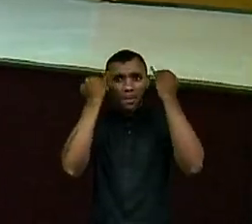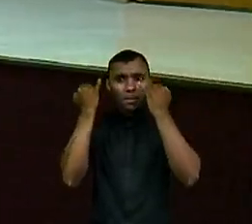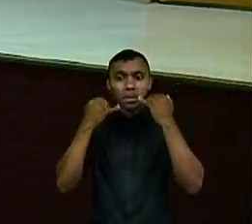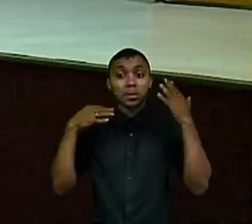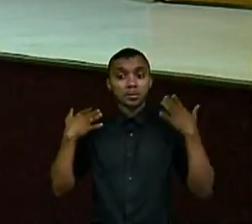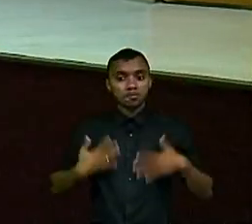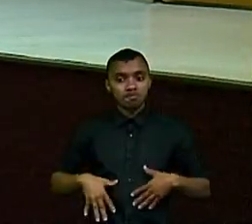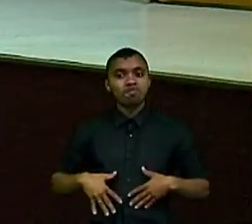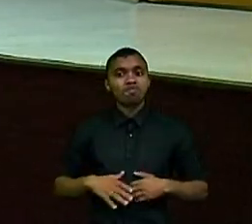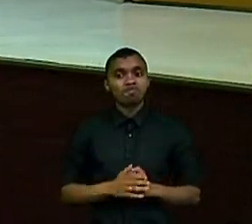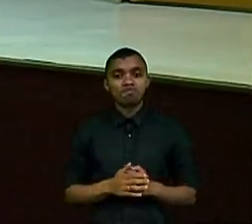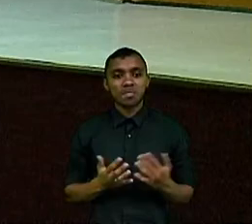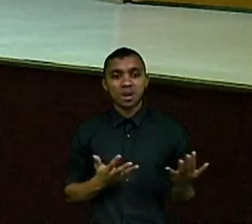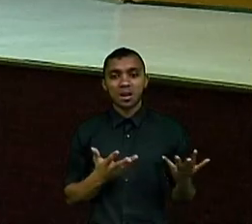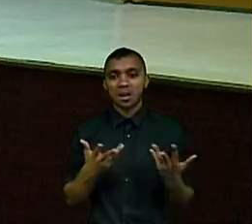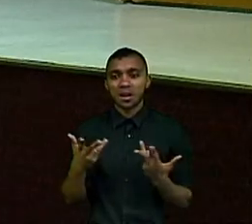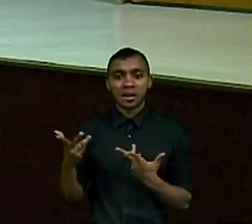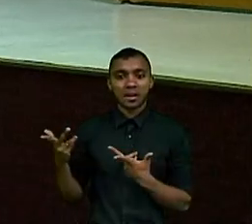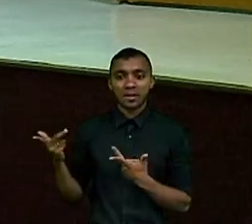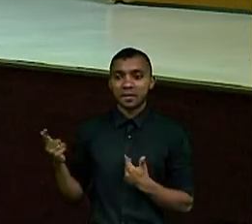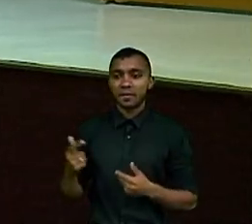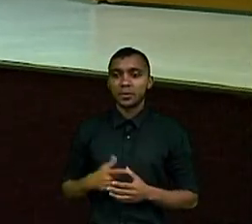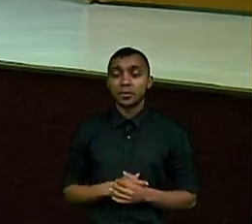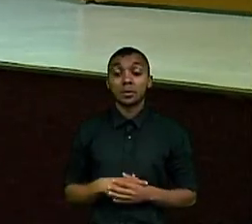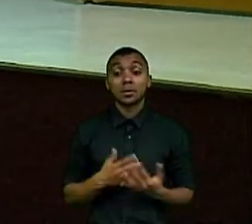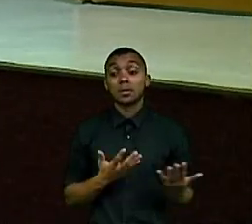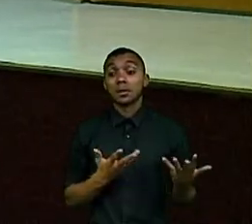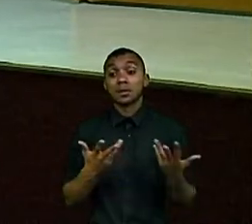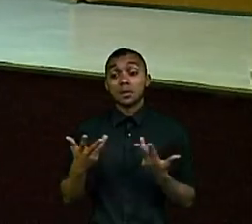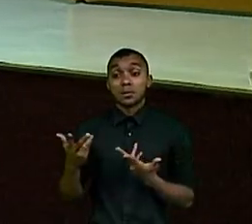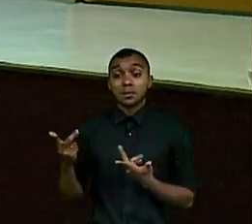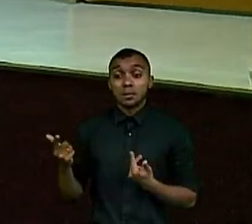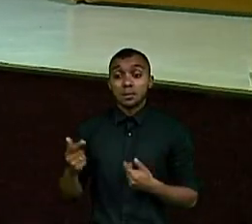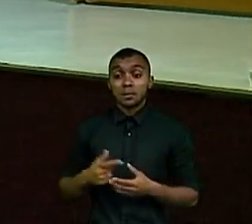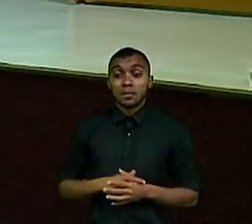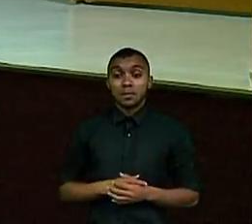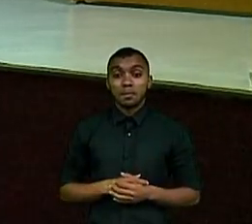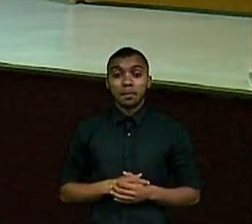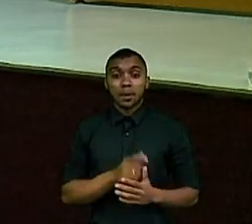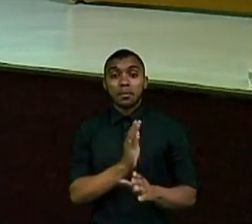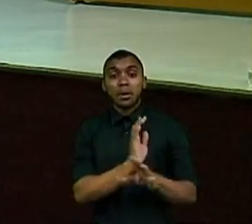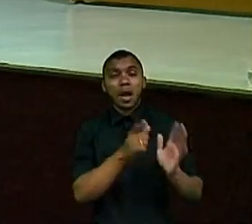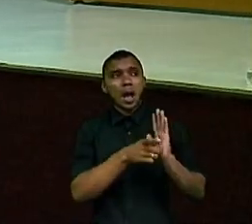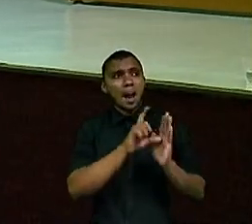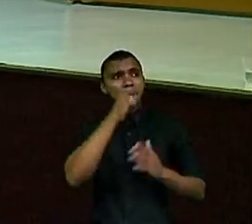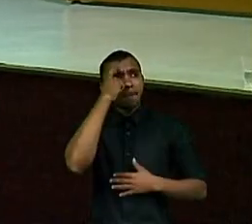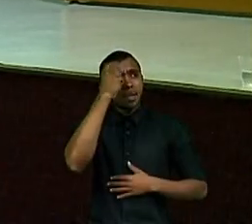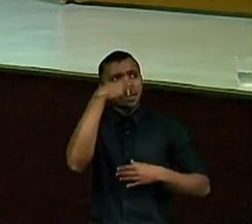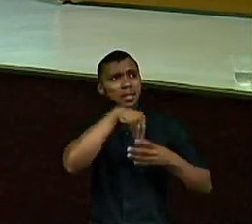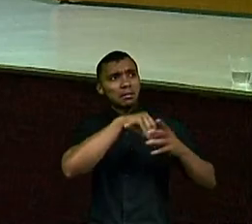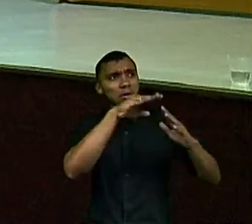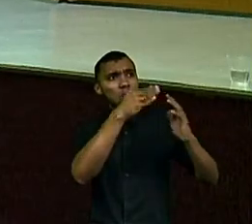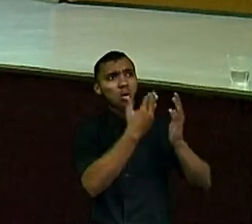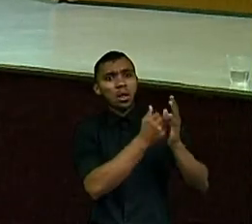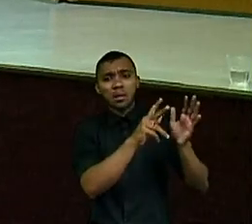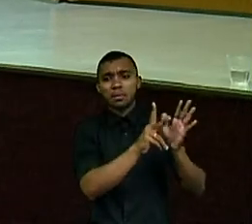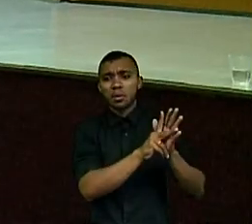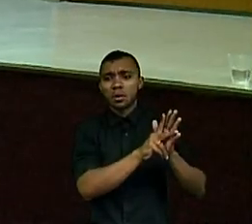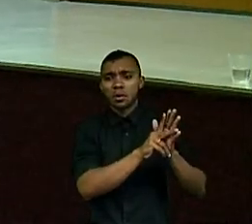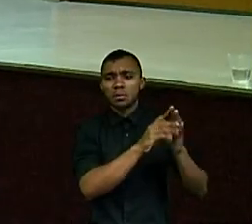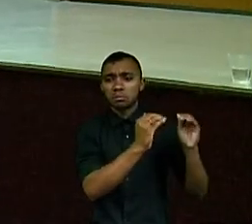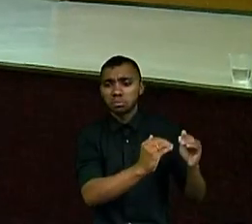algo Fantástico era revolucionário o pensamento que só podia ser exercido nas escolas universidades na maioria